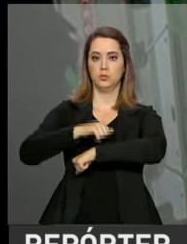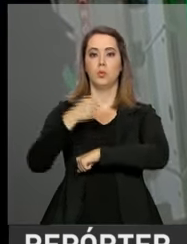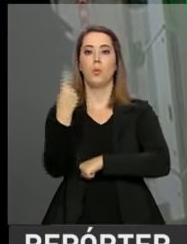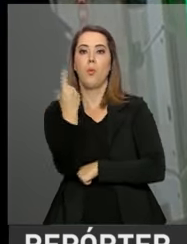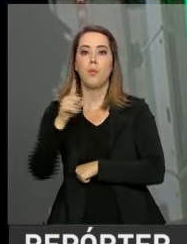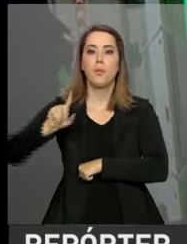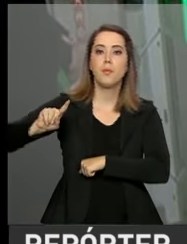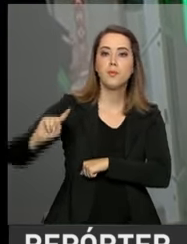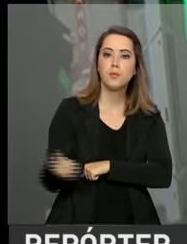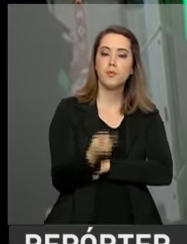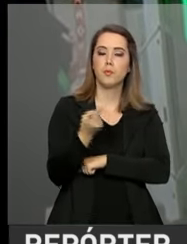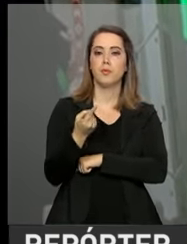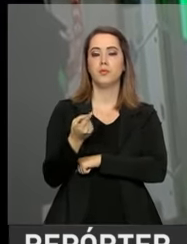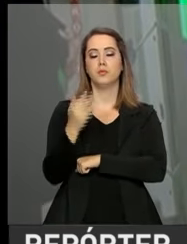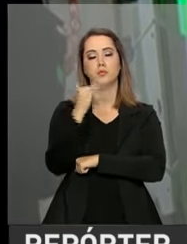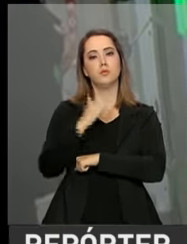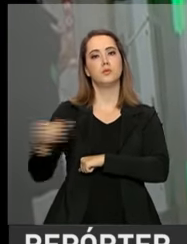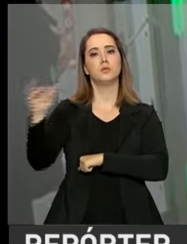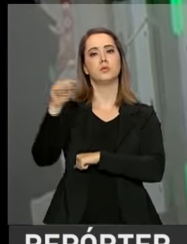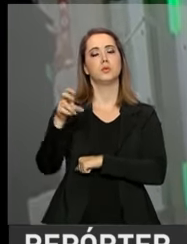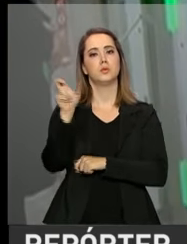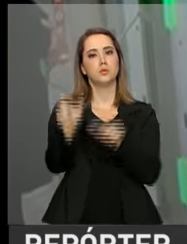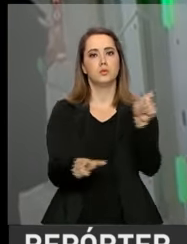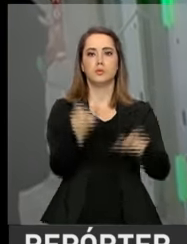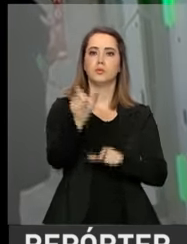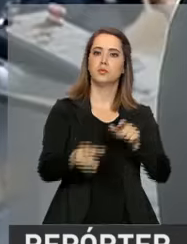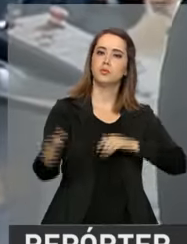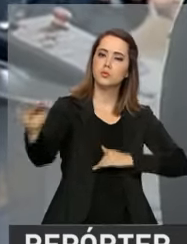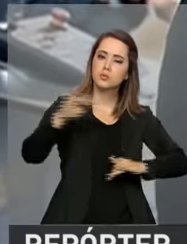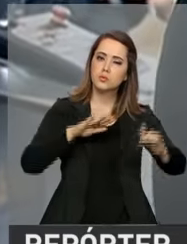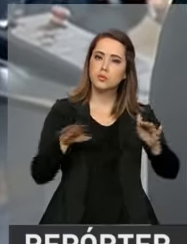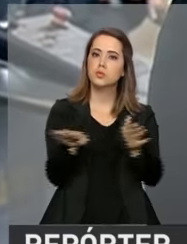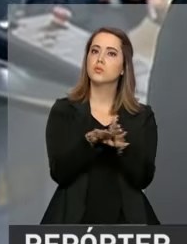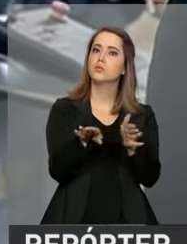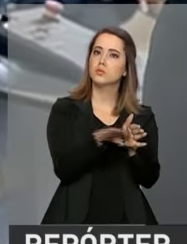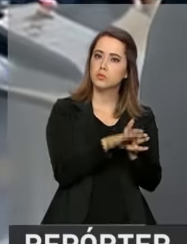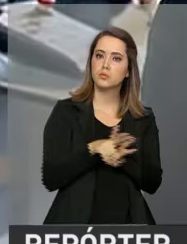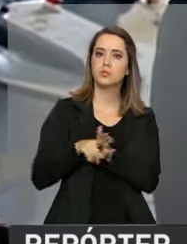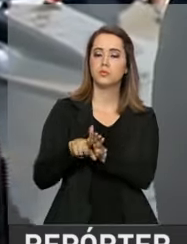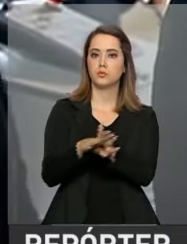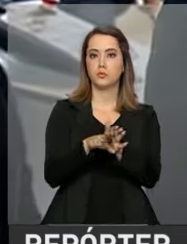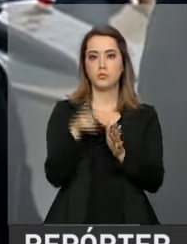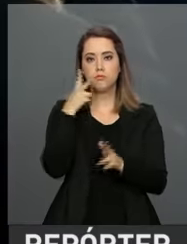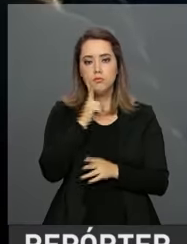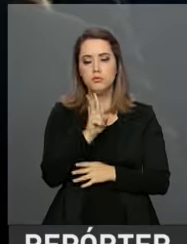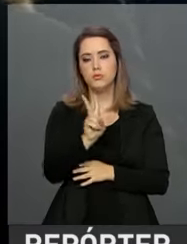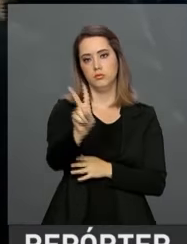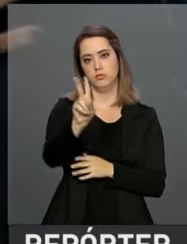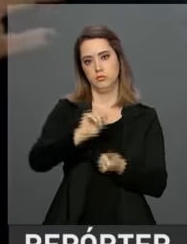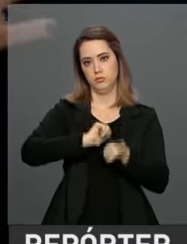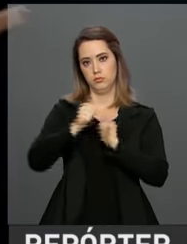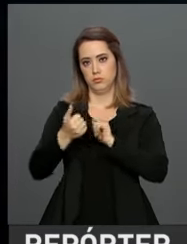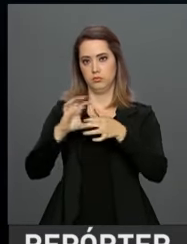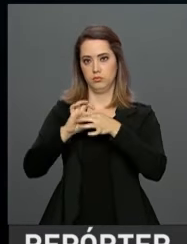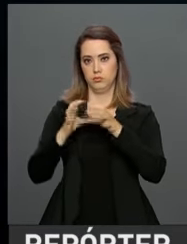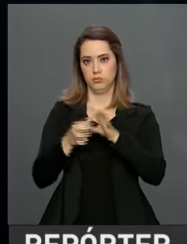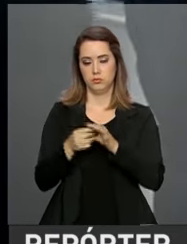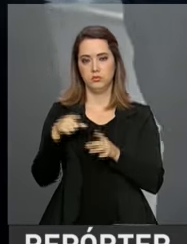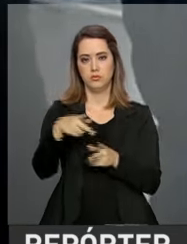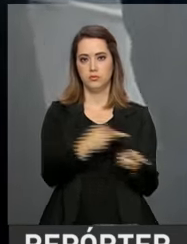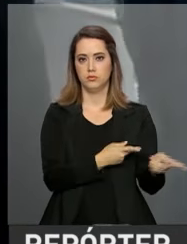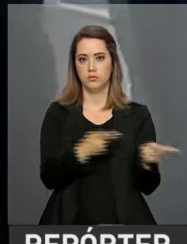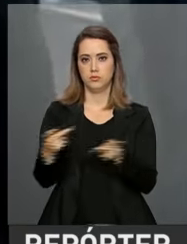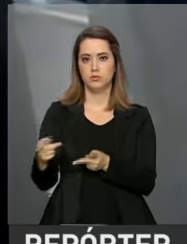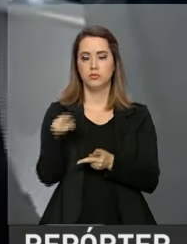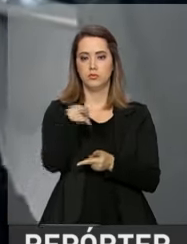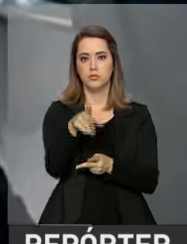e meio de visitantes entre brasileiros e estrangeiros devem chegar para assistir aos jogos durante a visita alexandre de